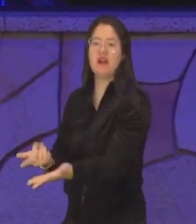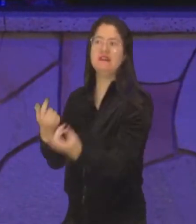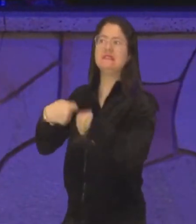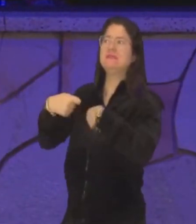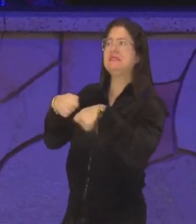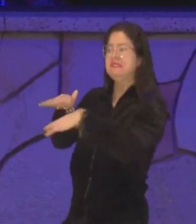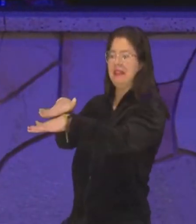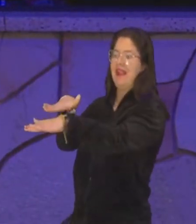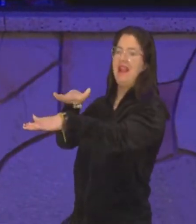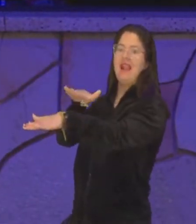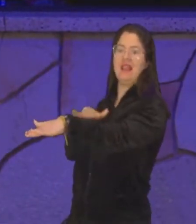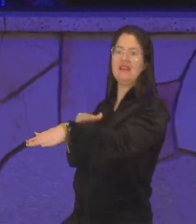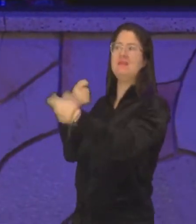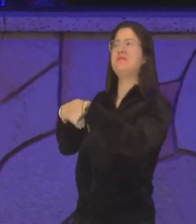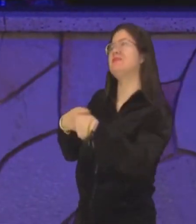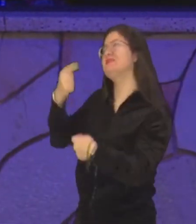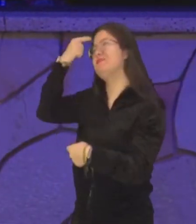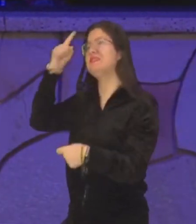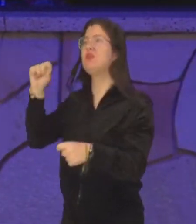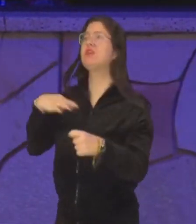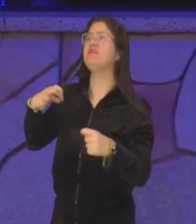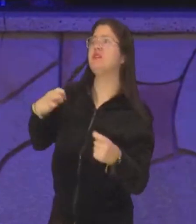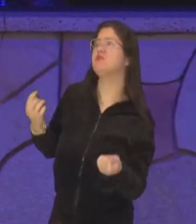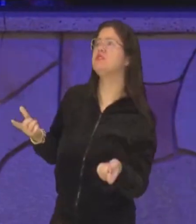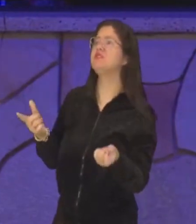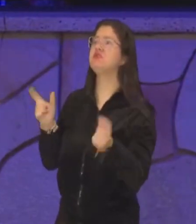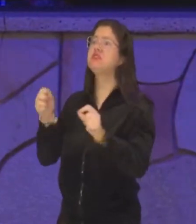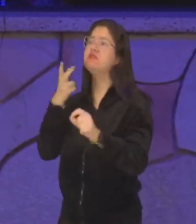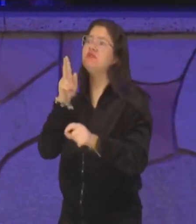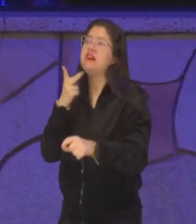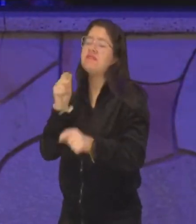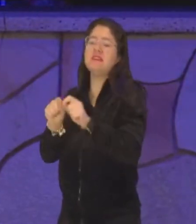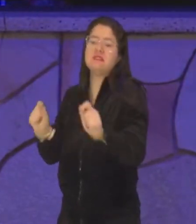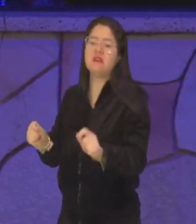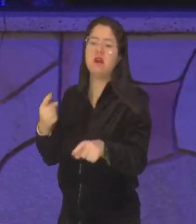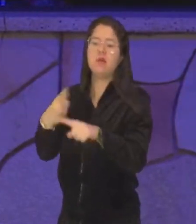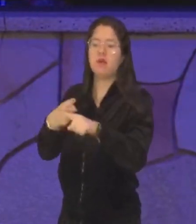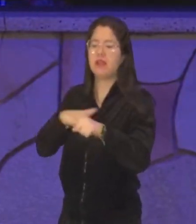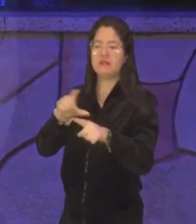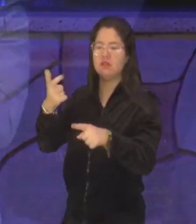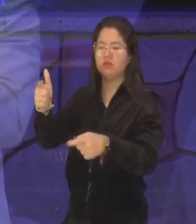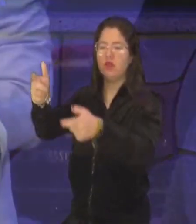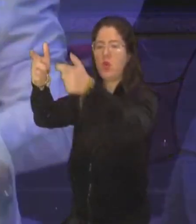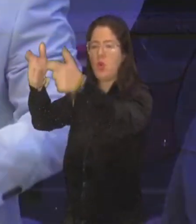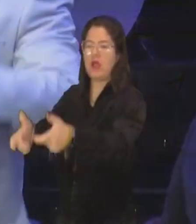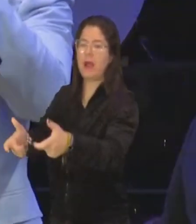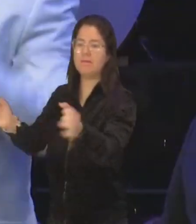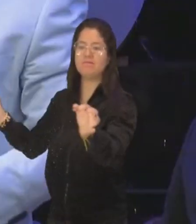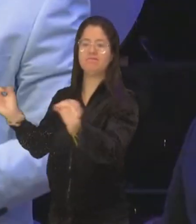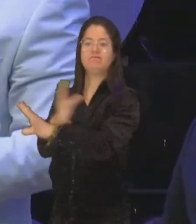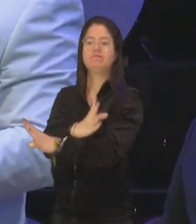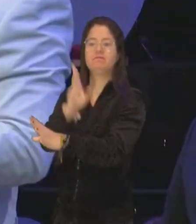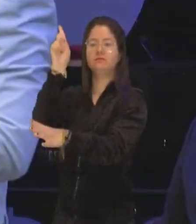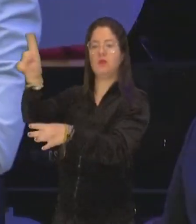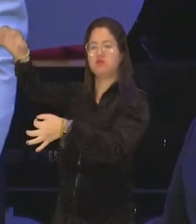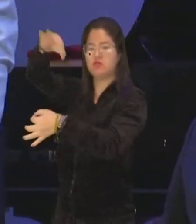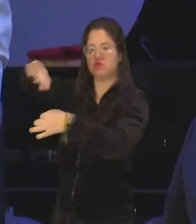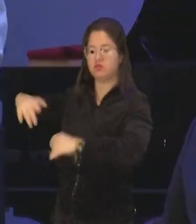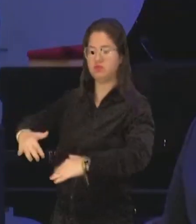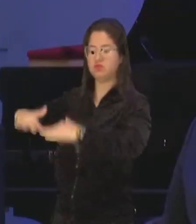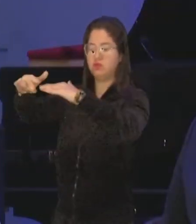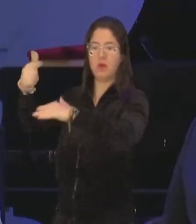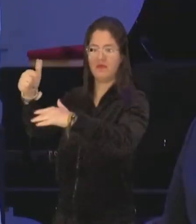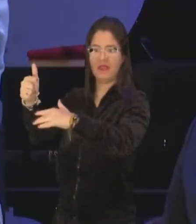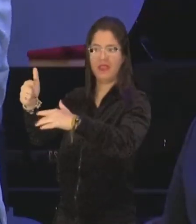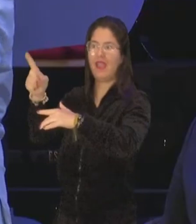vai vestir, o que você vai fazer, quando não há um ambiente de perfeita aceitação bíblica, conforme a palavra de Deus nos mostra, é